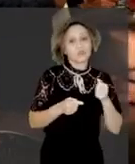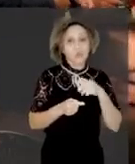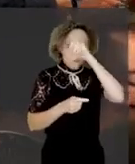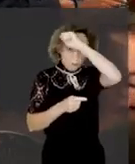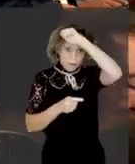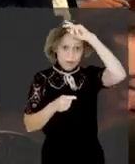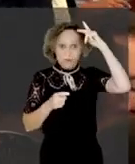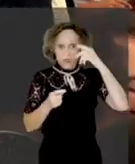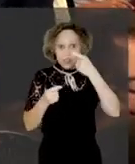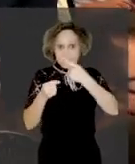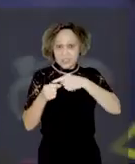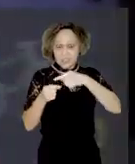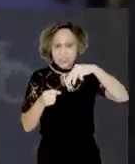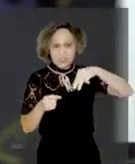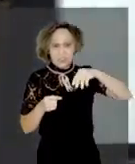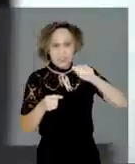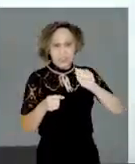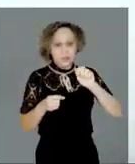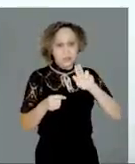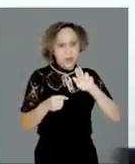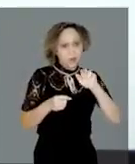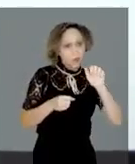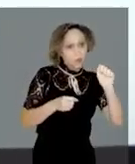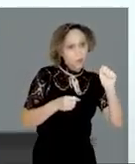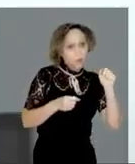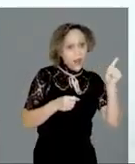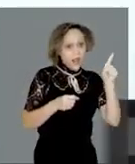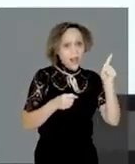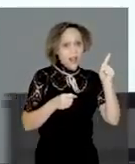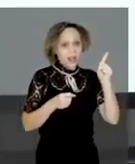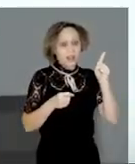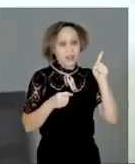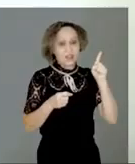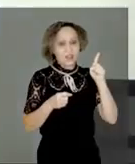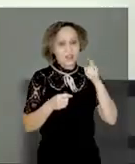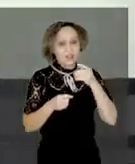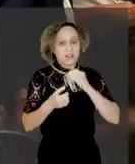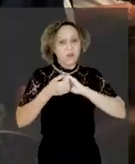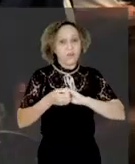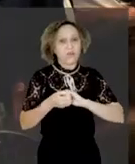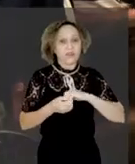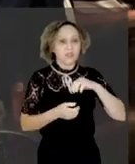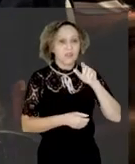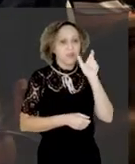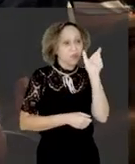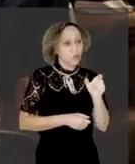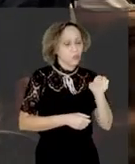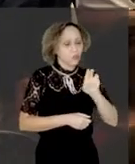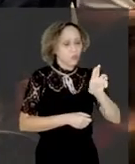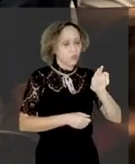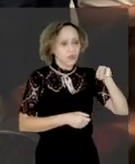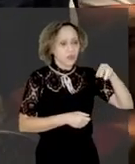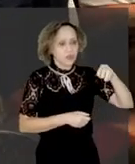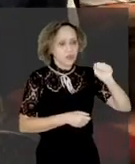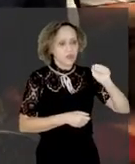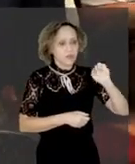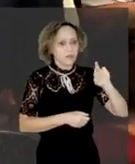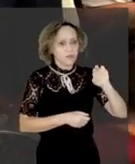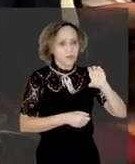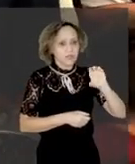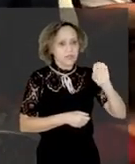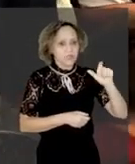Quero convidar também a acelerar aqui para a gente iniciar os nossos trabalhos, companheiro metalúrgico, trabalhador da